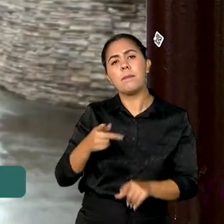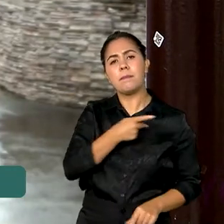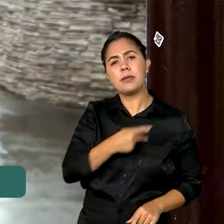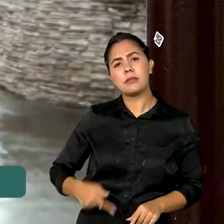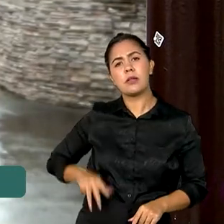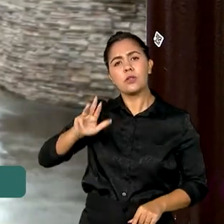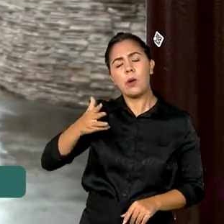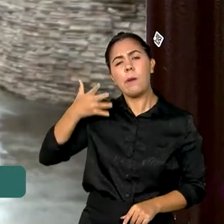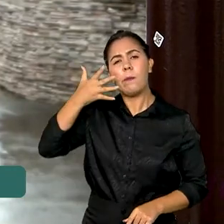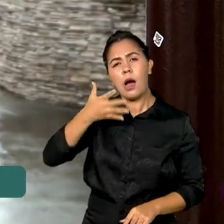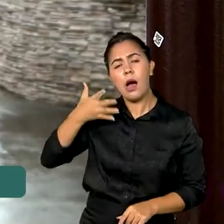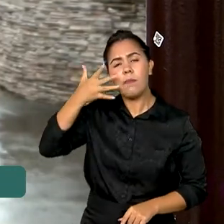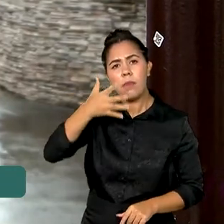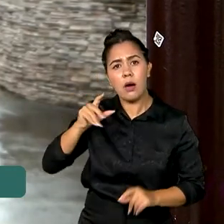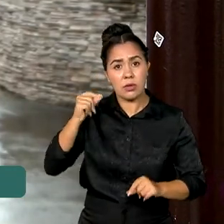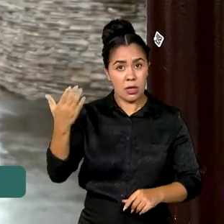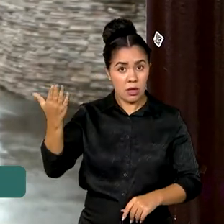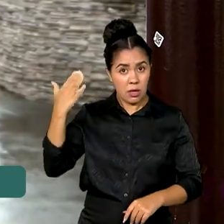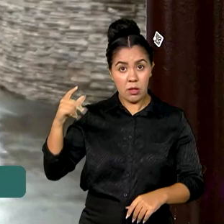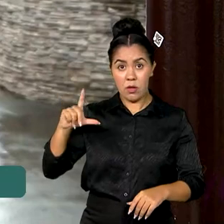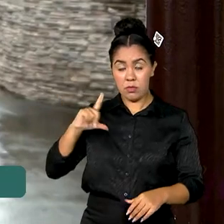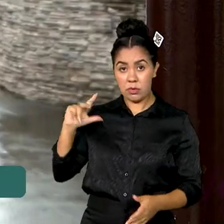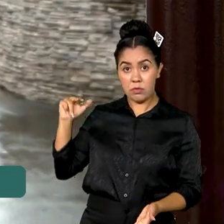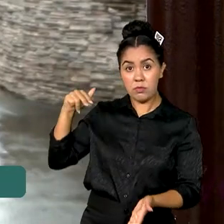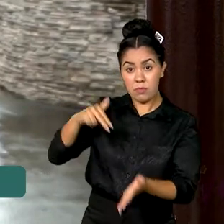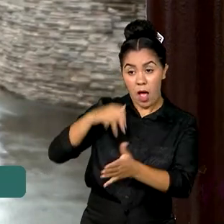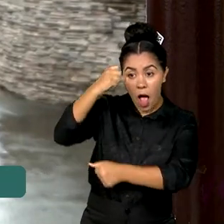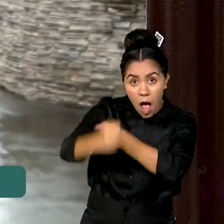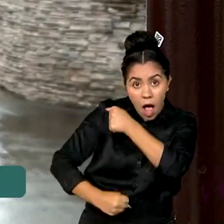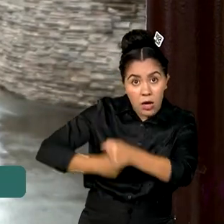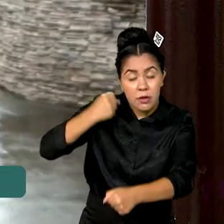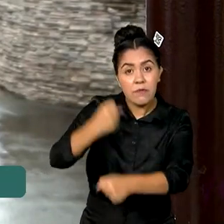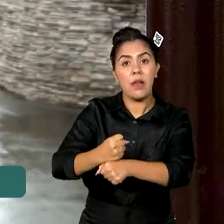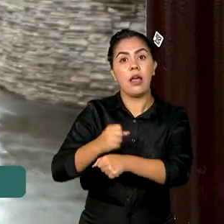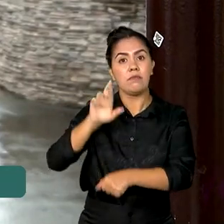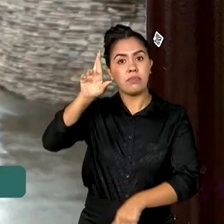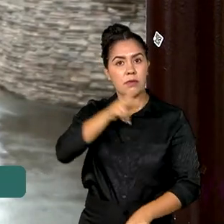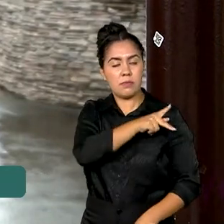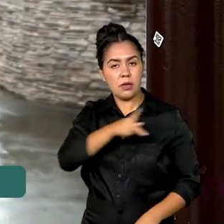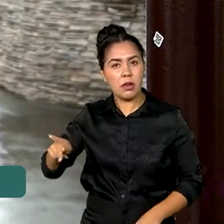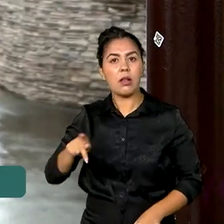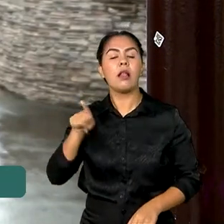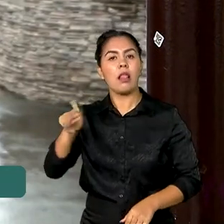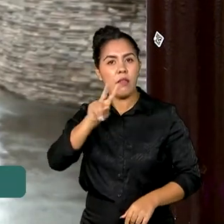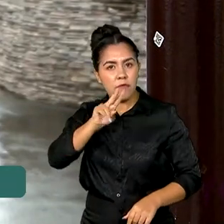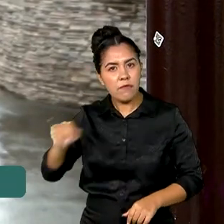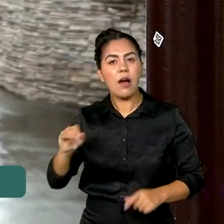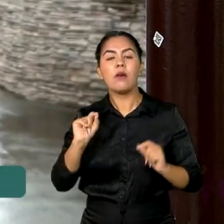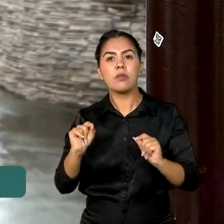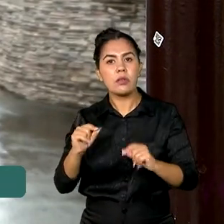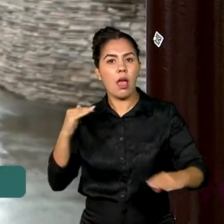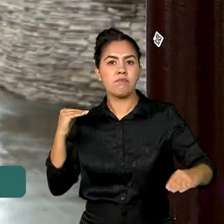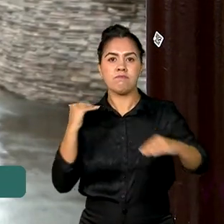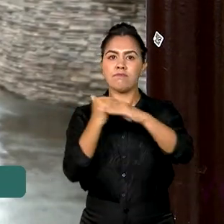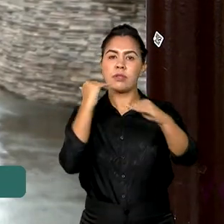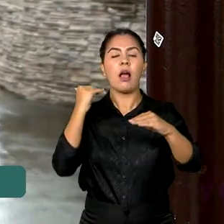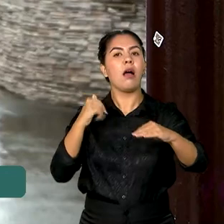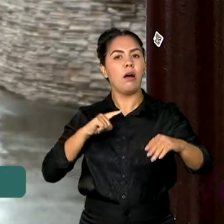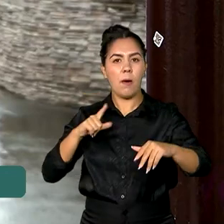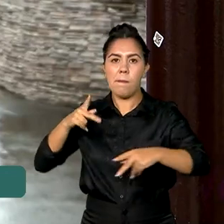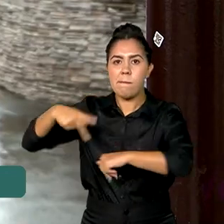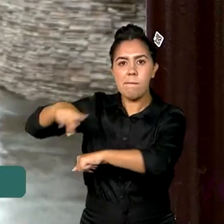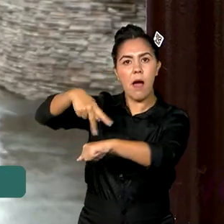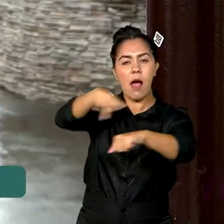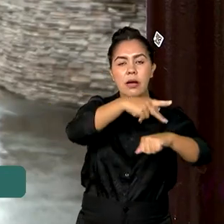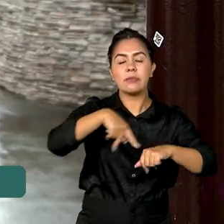que quando assumir a presidência do BRICS, no ano que vem, vai zelar pela igualdade nas relações entre os países e